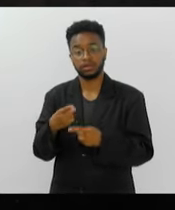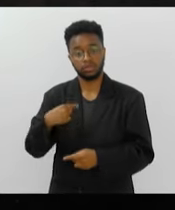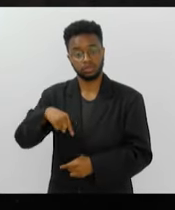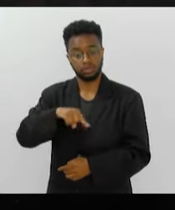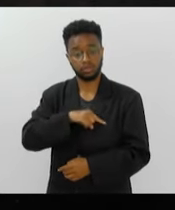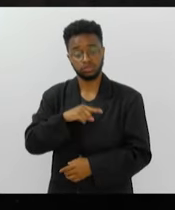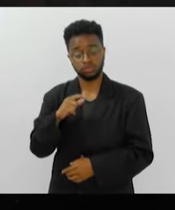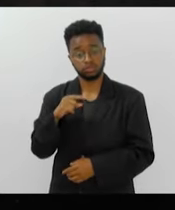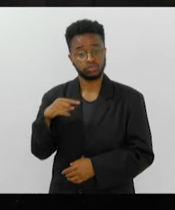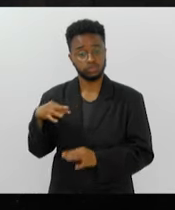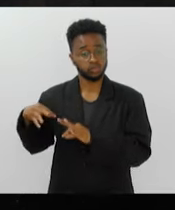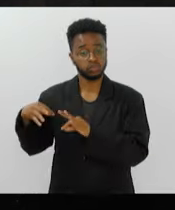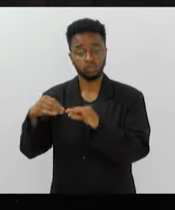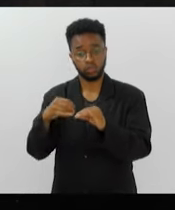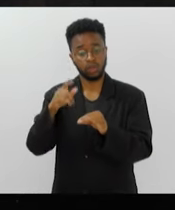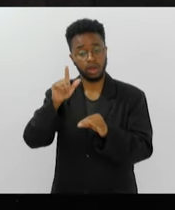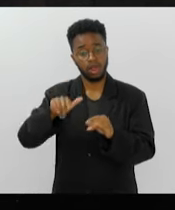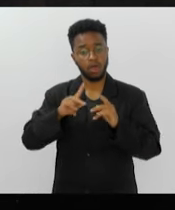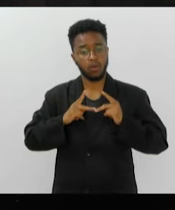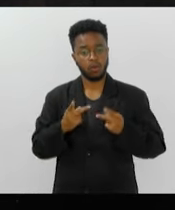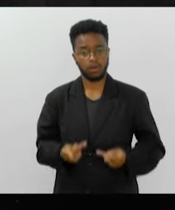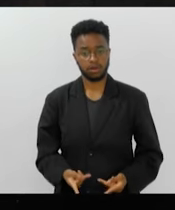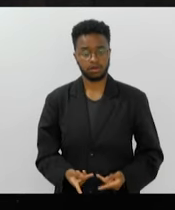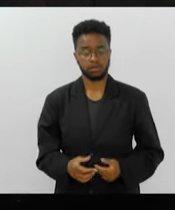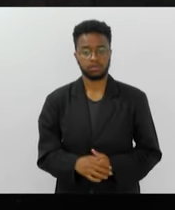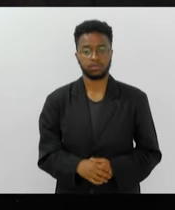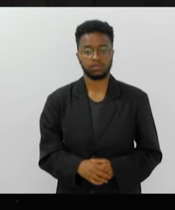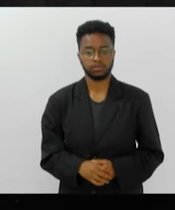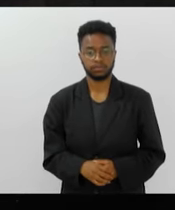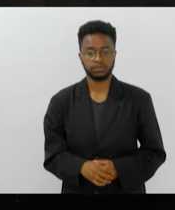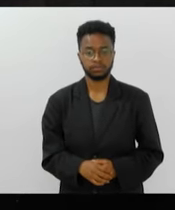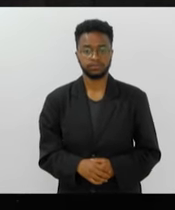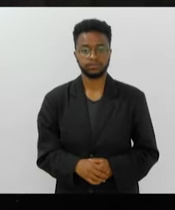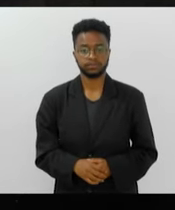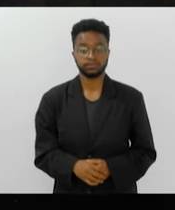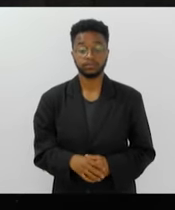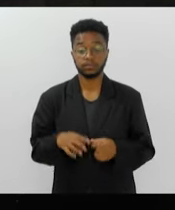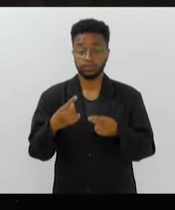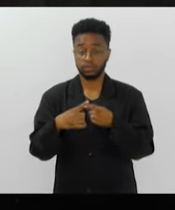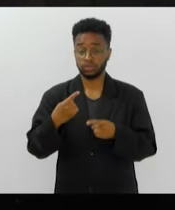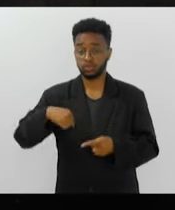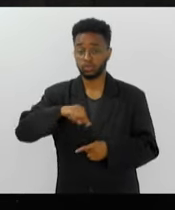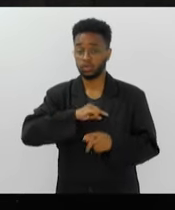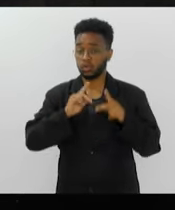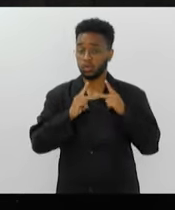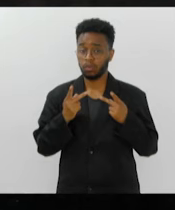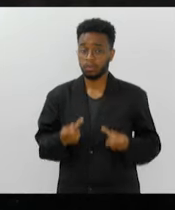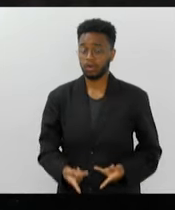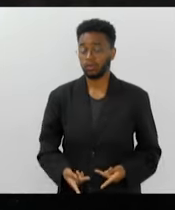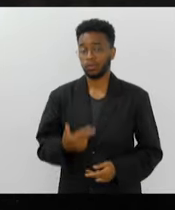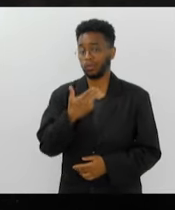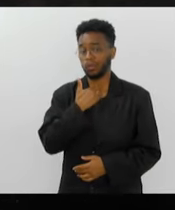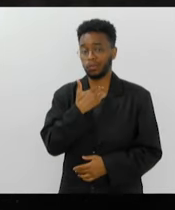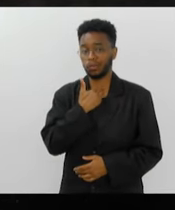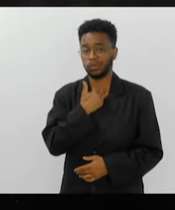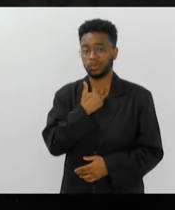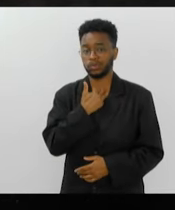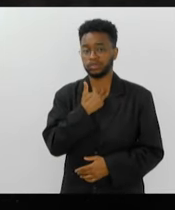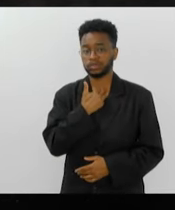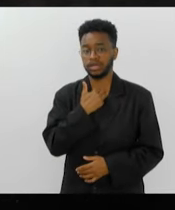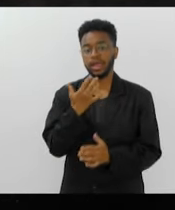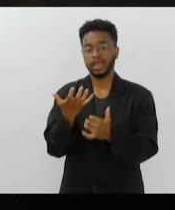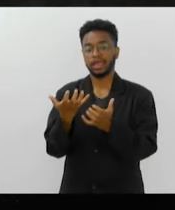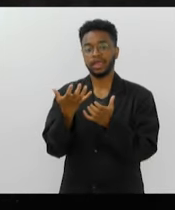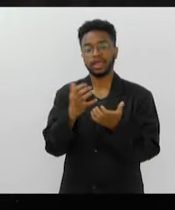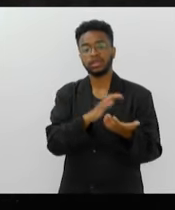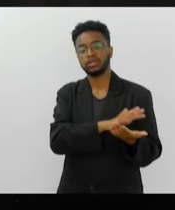seres humanos e como seres humanos nós não podemos querer a